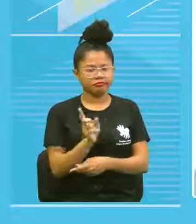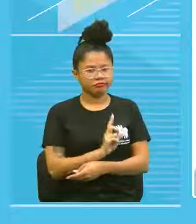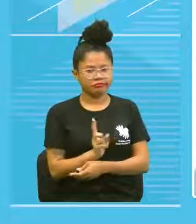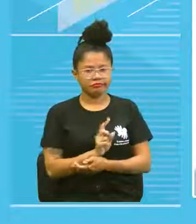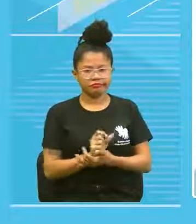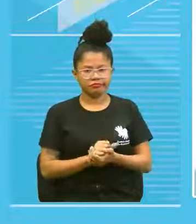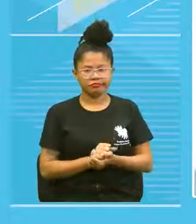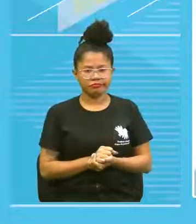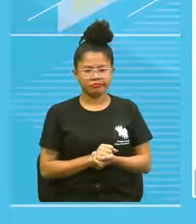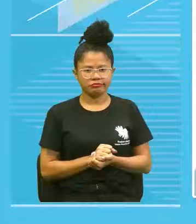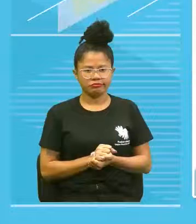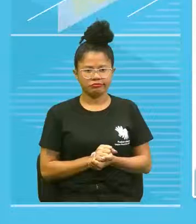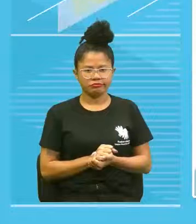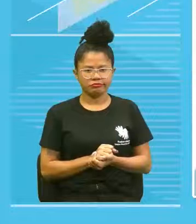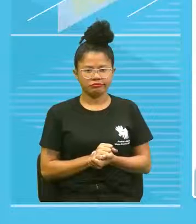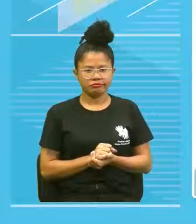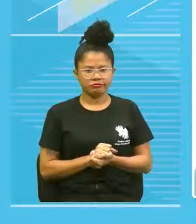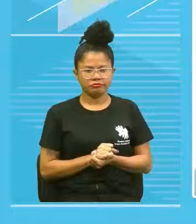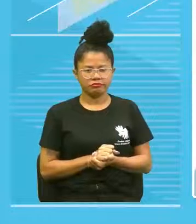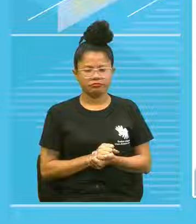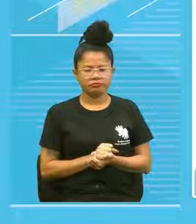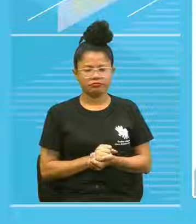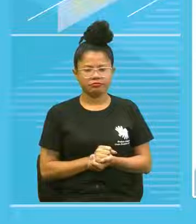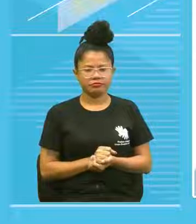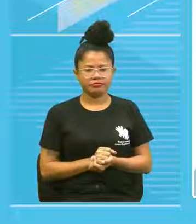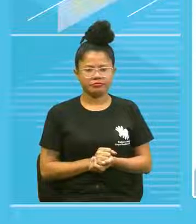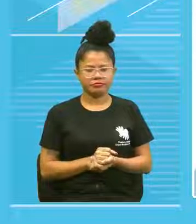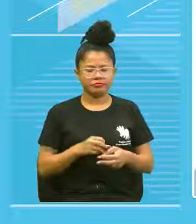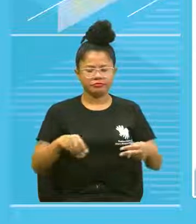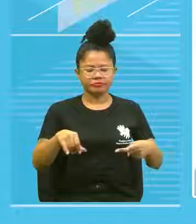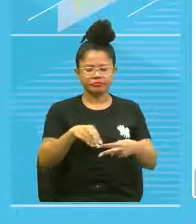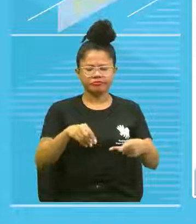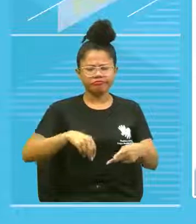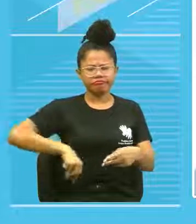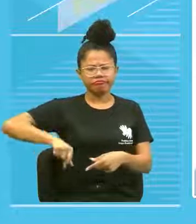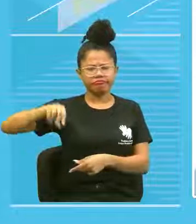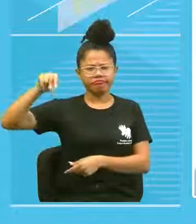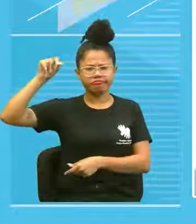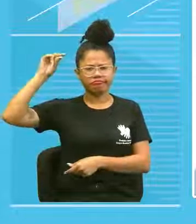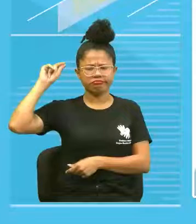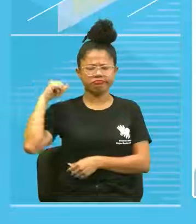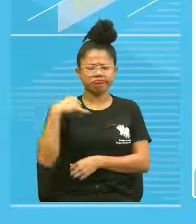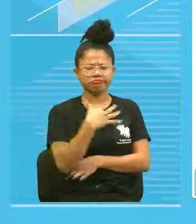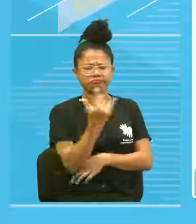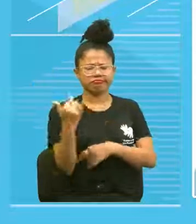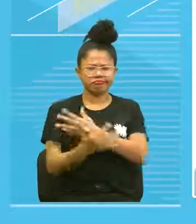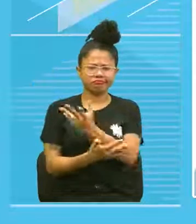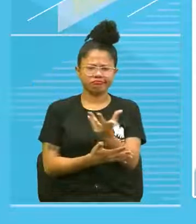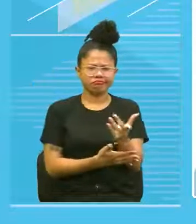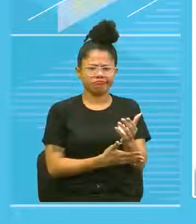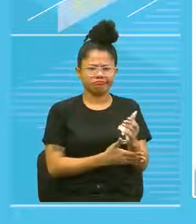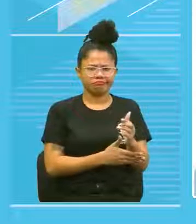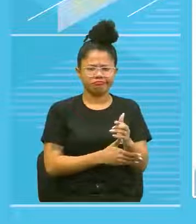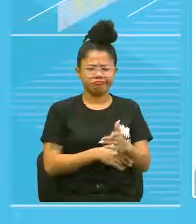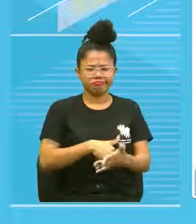amigos e é do paleozóico a floresta soterradas